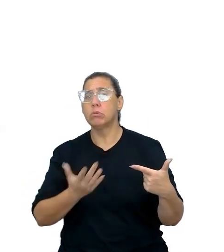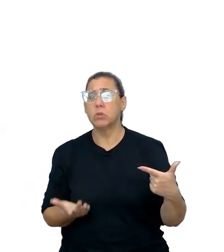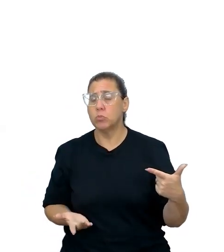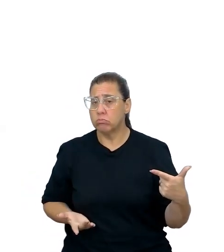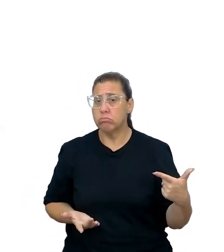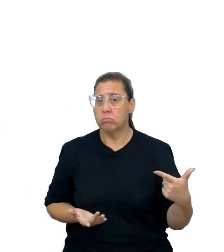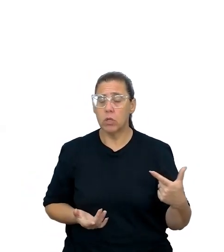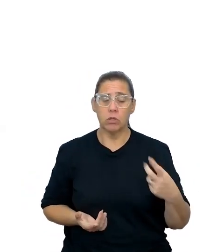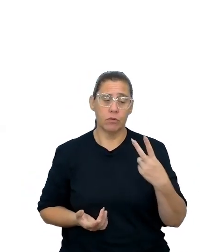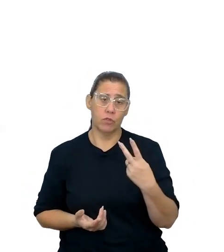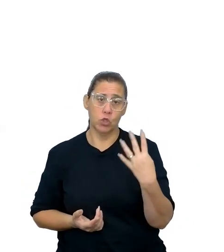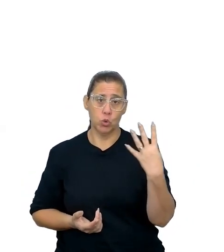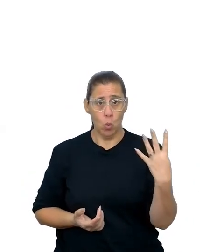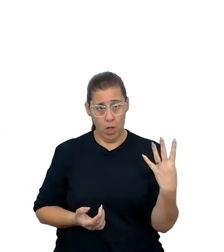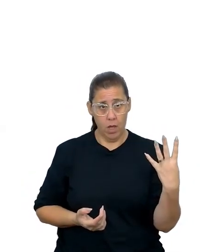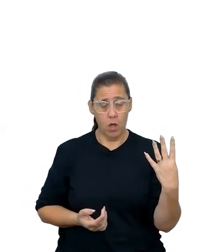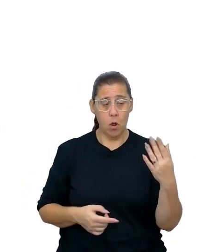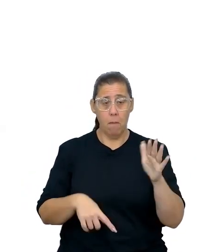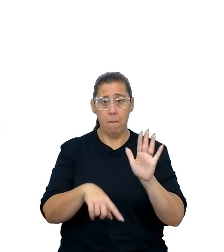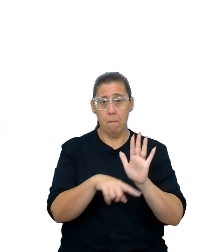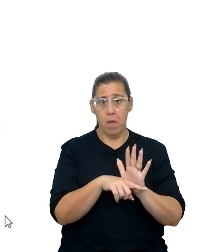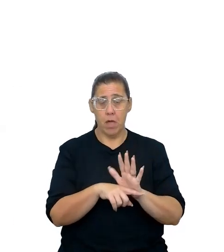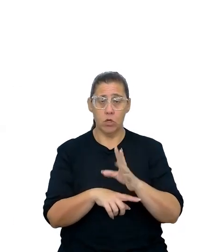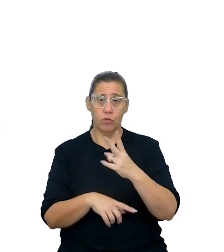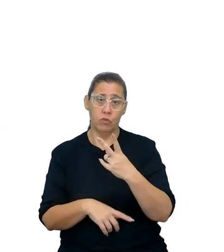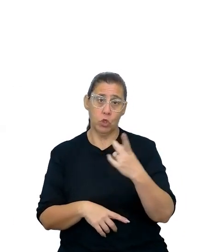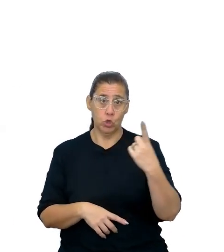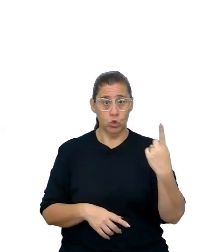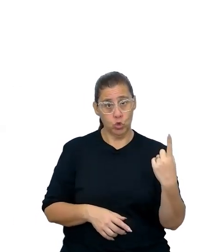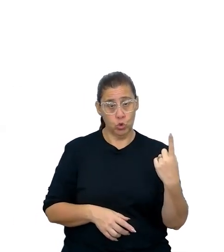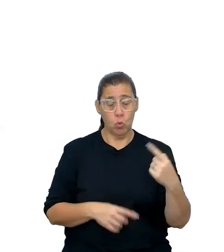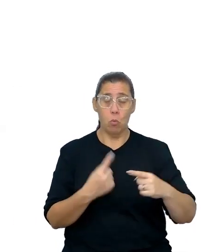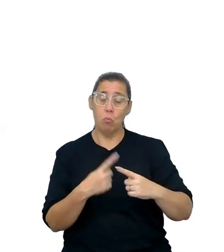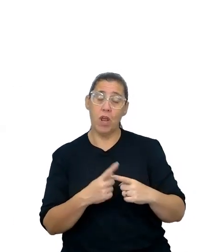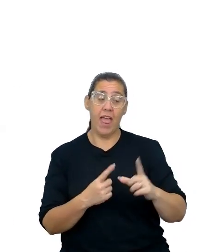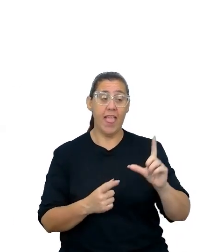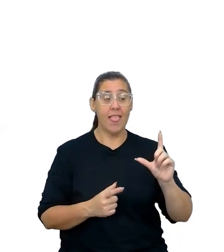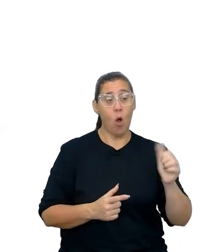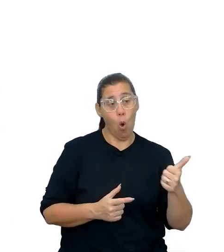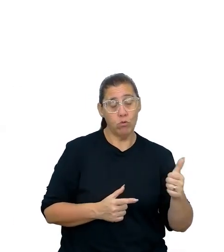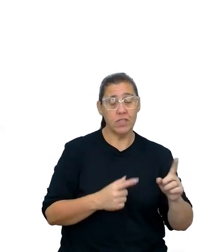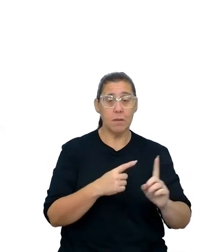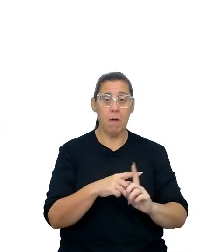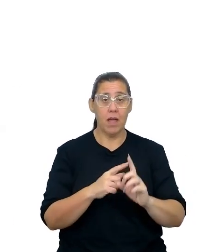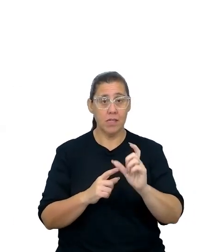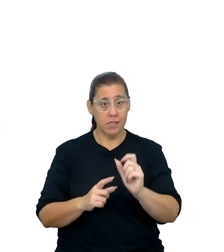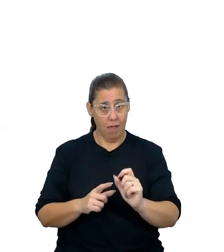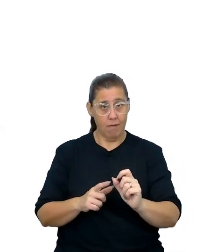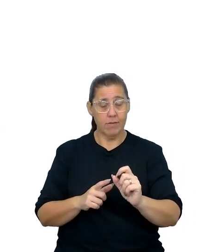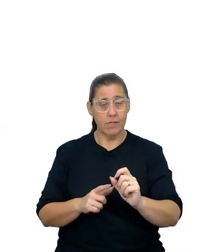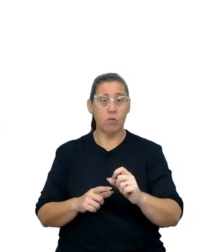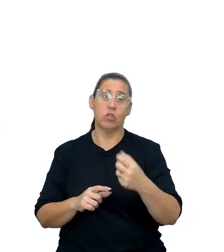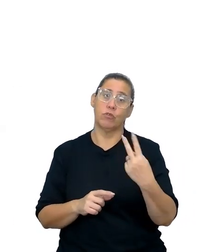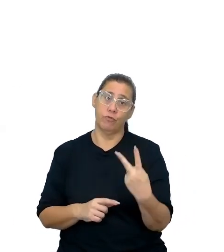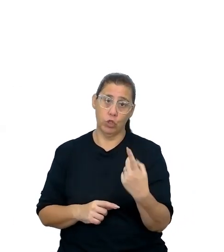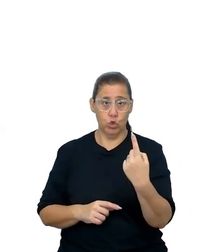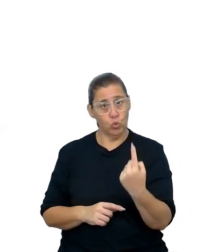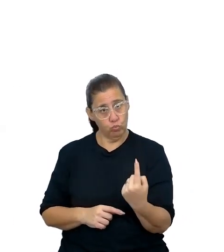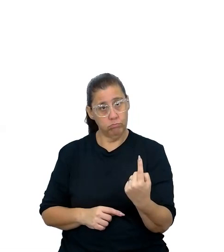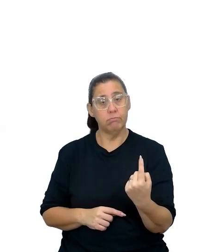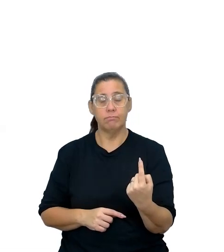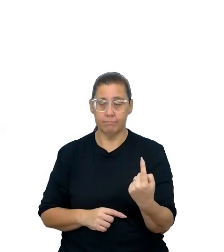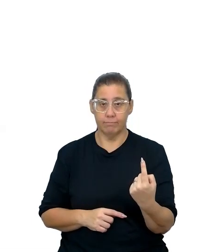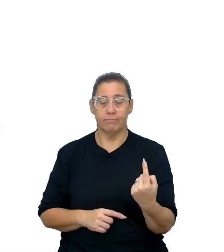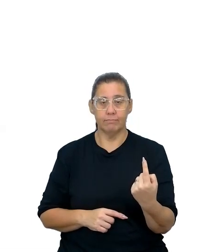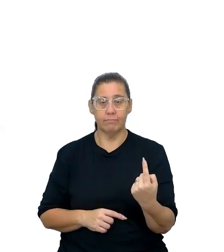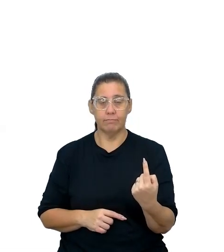então, 24 menos 21, porque 11 é que ele possuía e 10 ele ganhou, então aqui já são